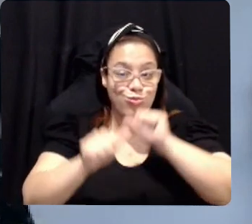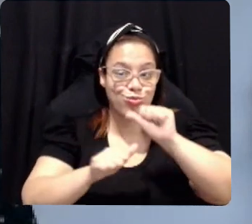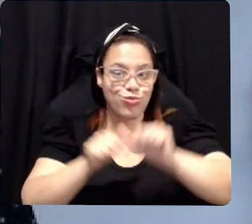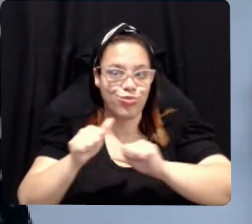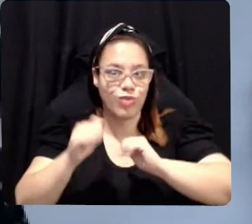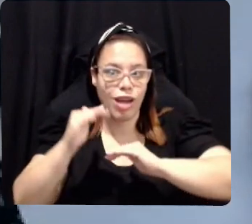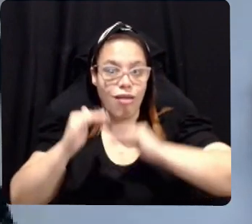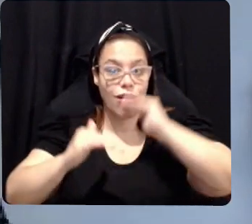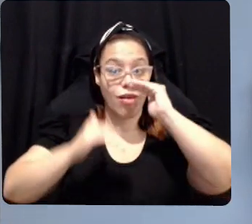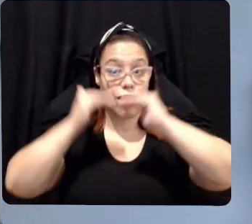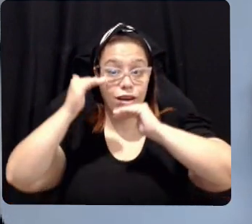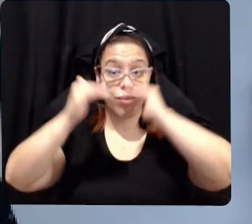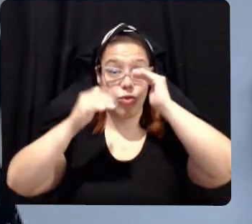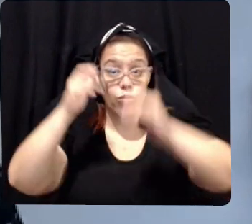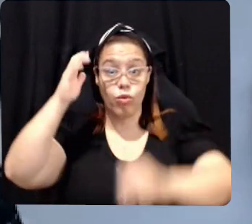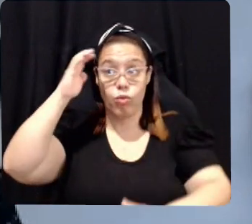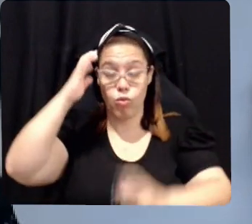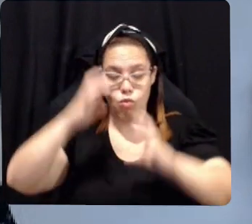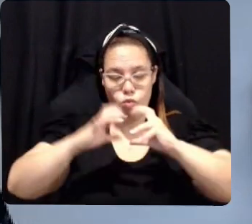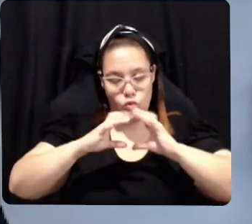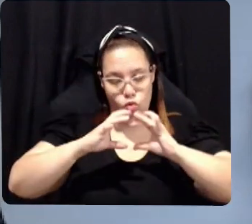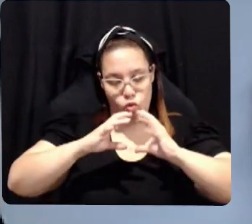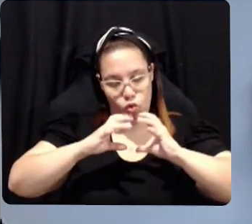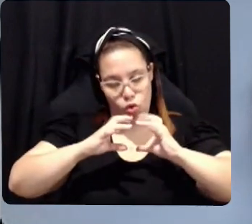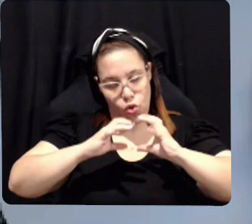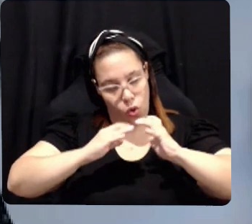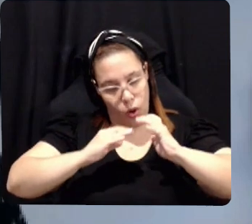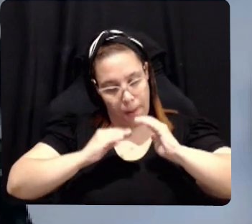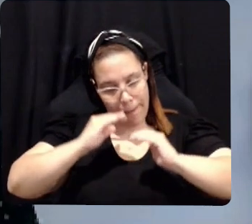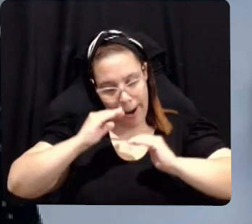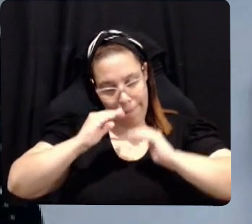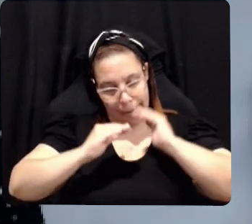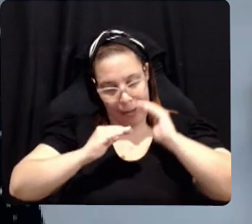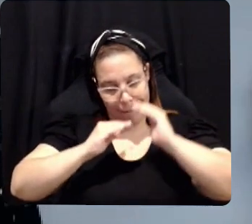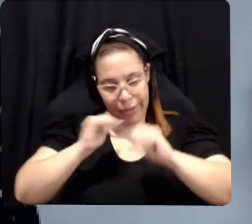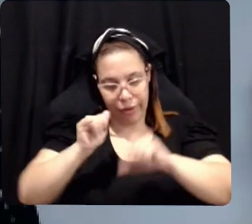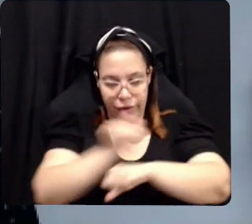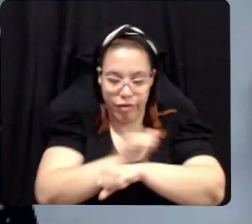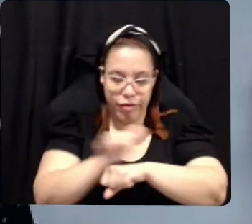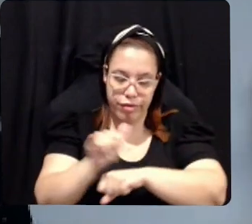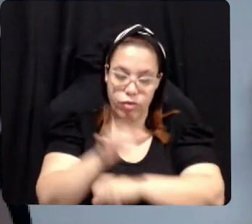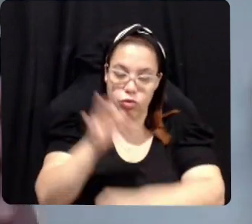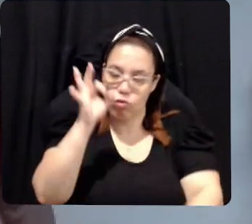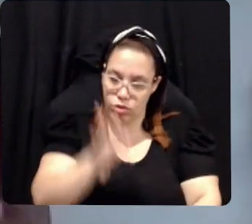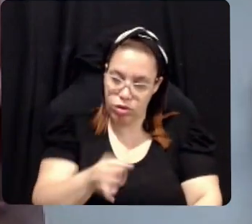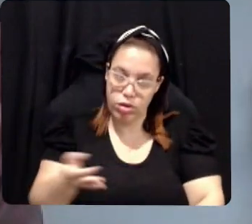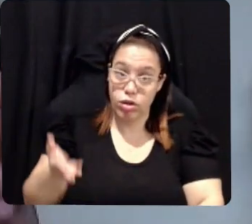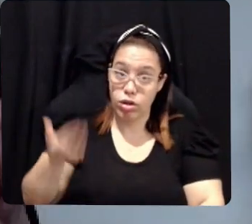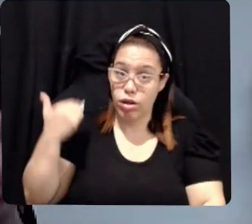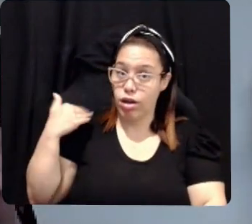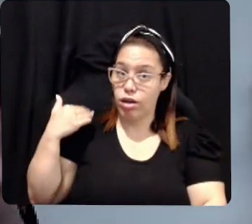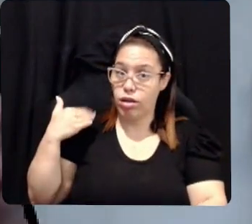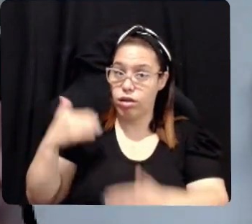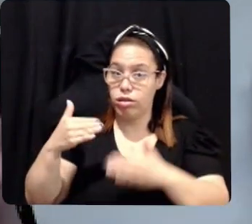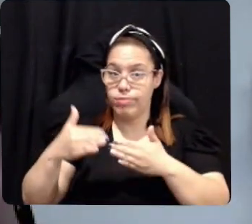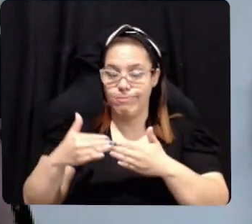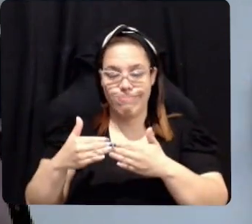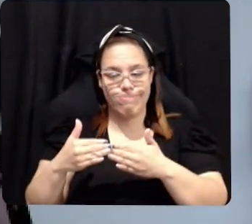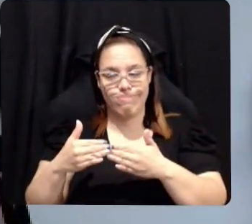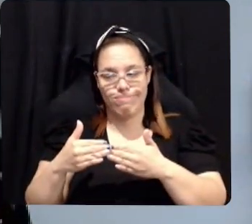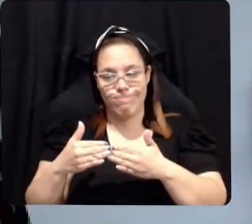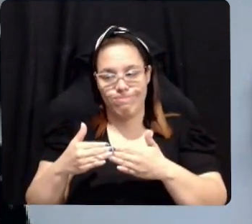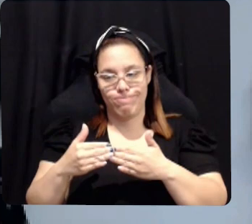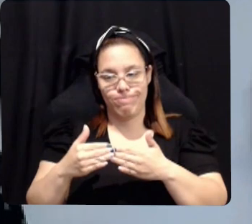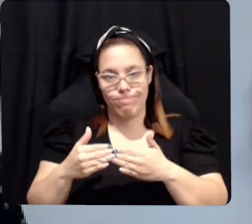essa criança vai crescendo, o seu cérebro vai amadurecendo. Então, uma estratégia que funcionou bem lá no início pode